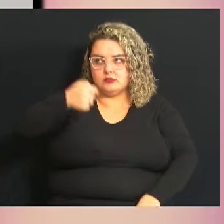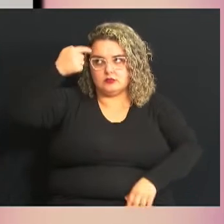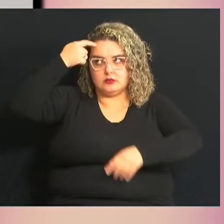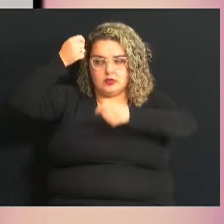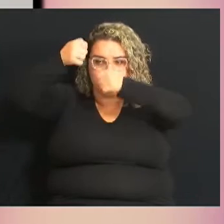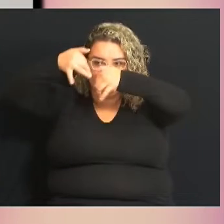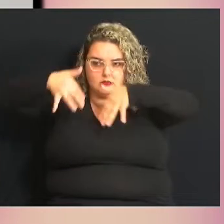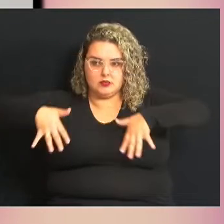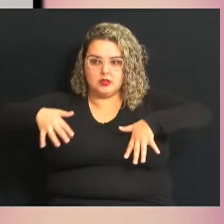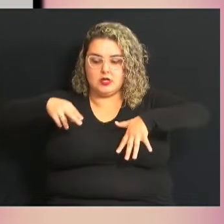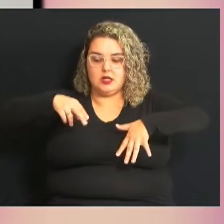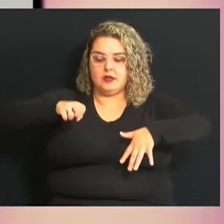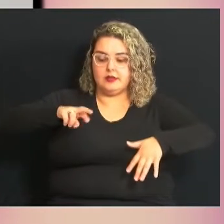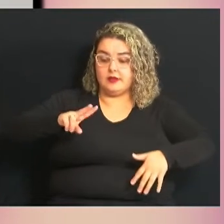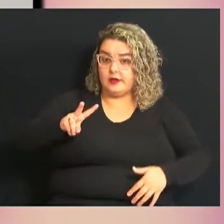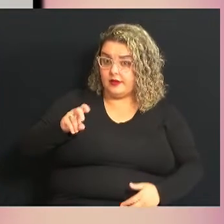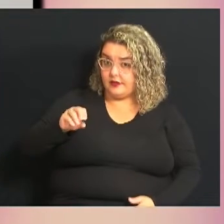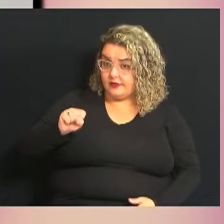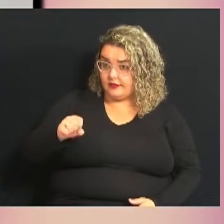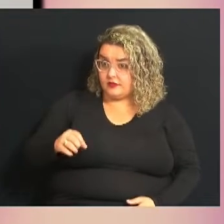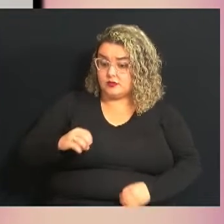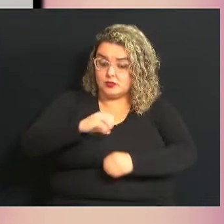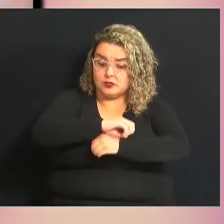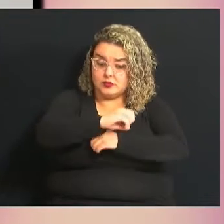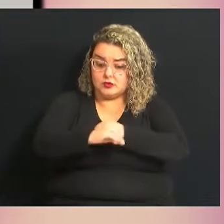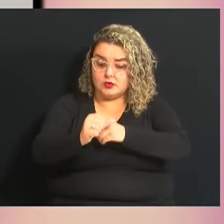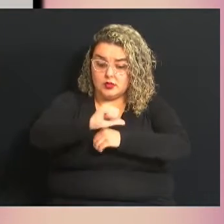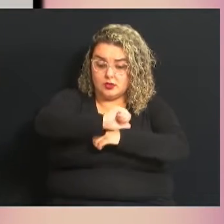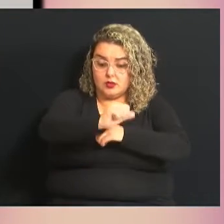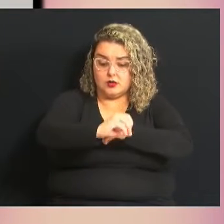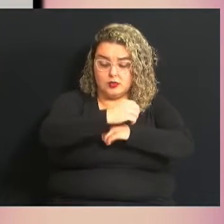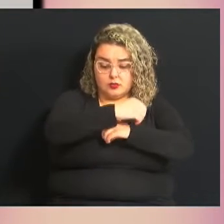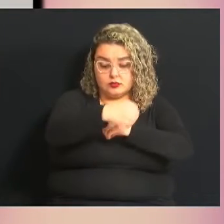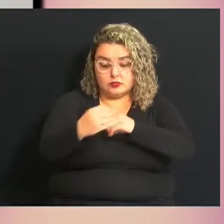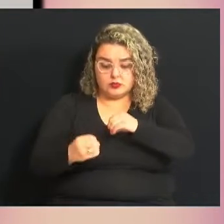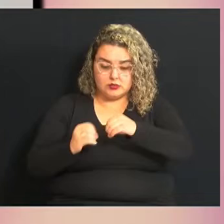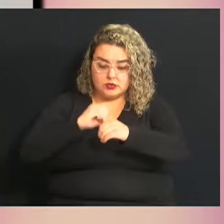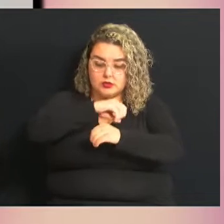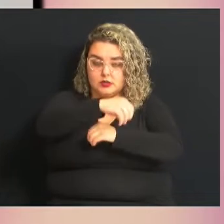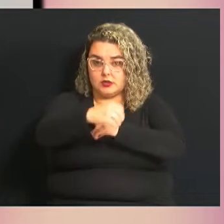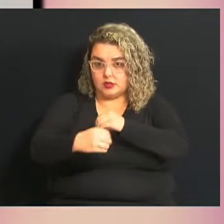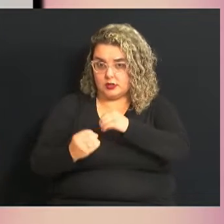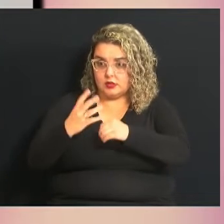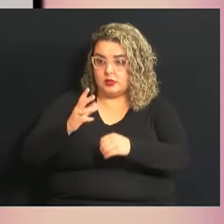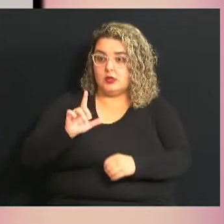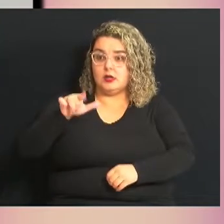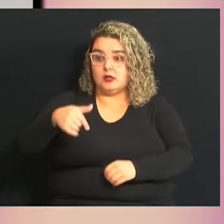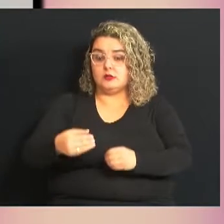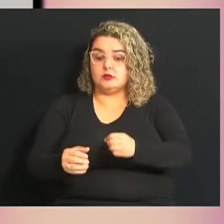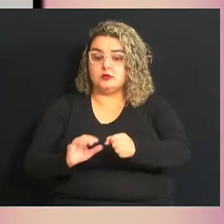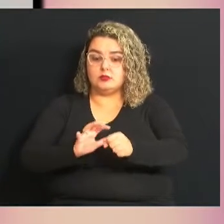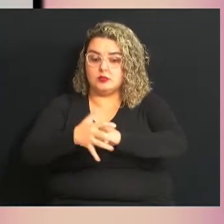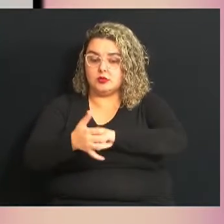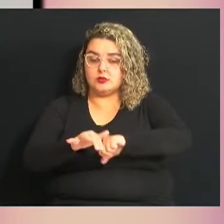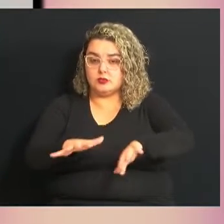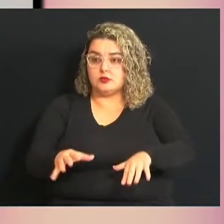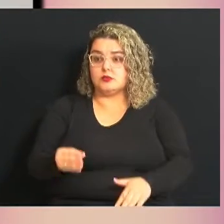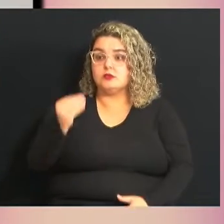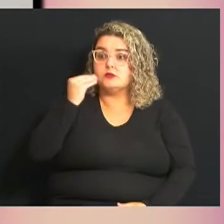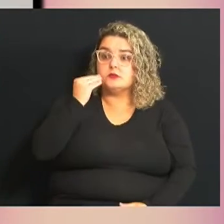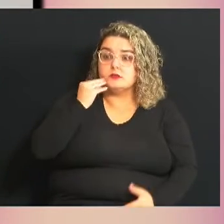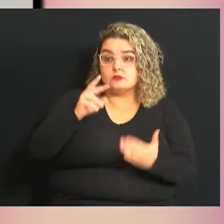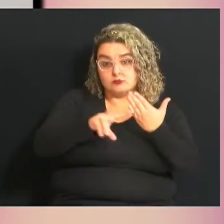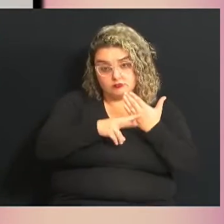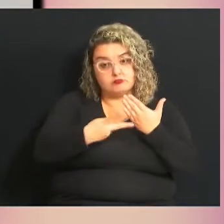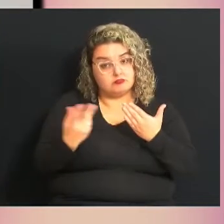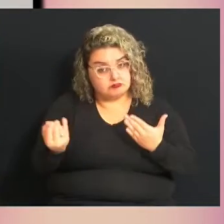ou de células dentro da odontologia. E isso foi testado no pós-Covid e foi tido um resultado bastante